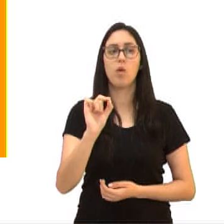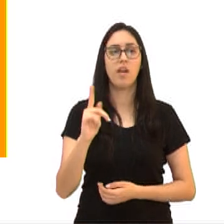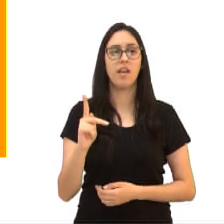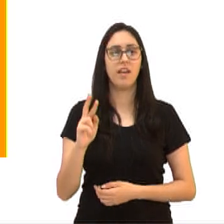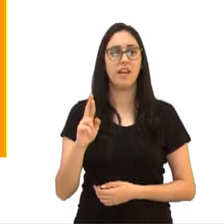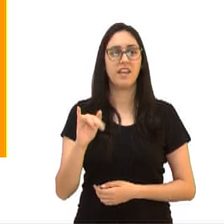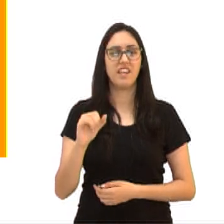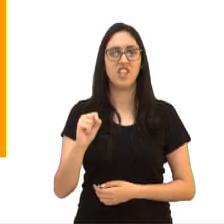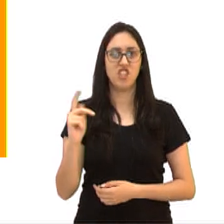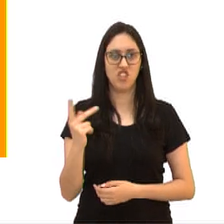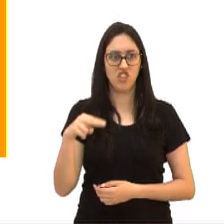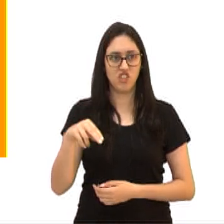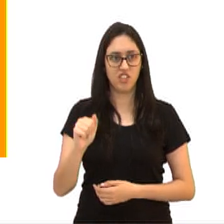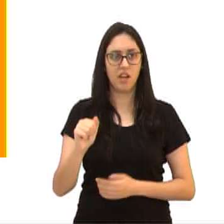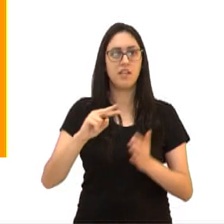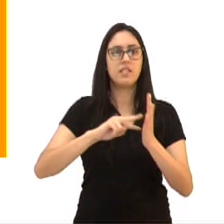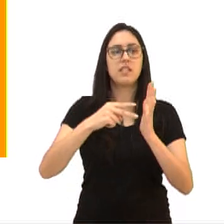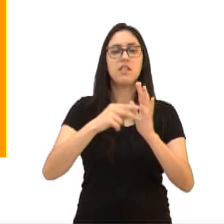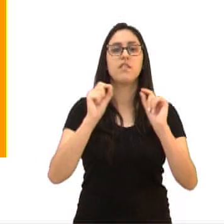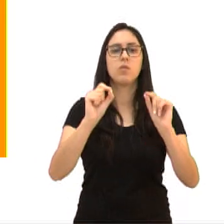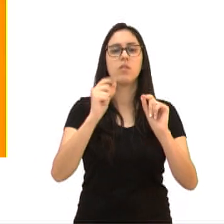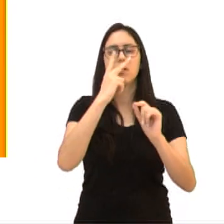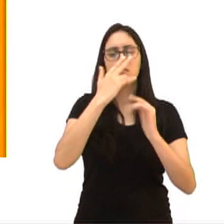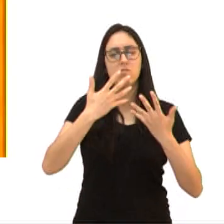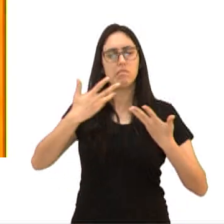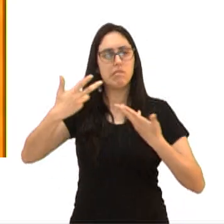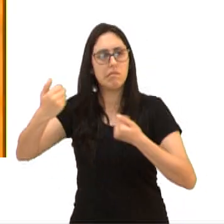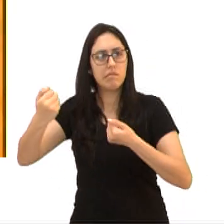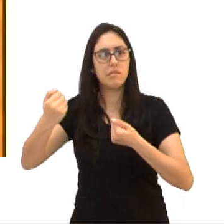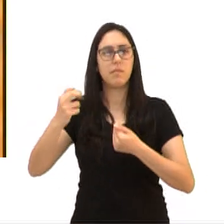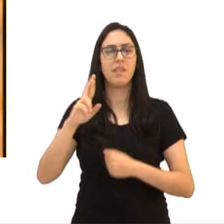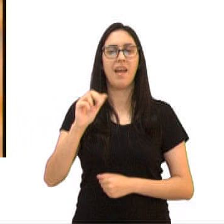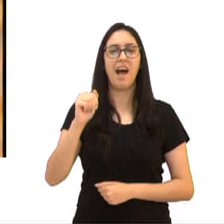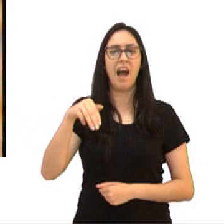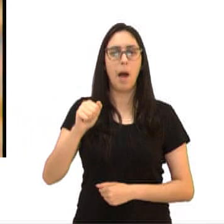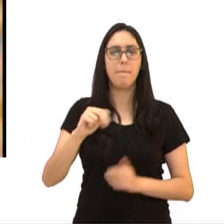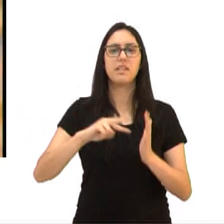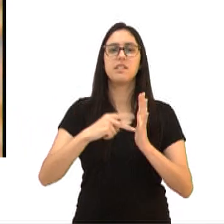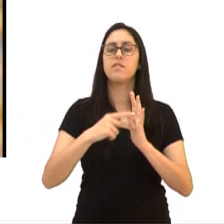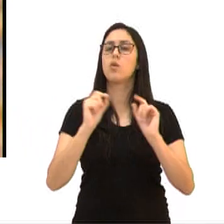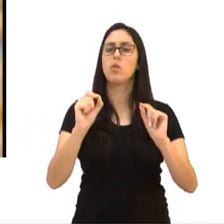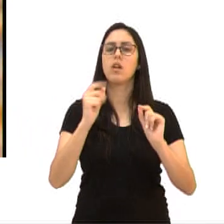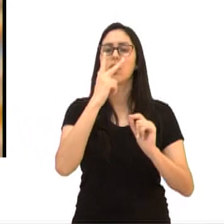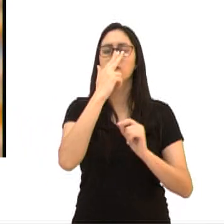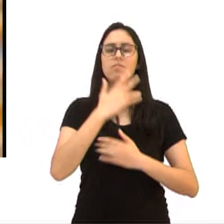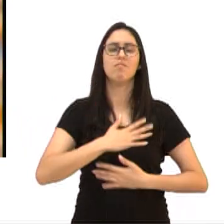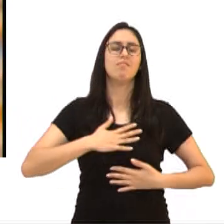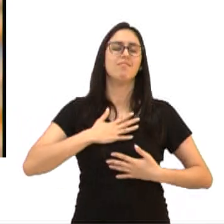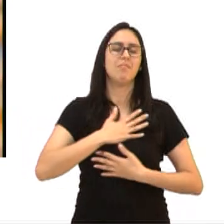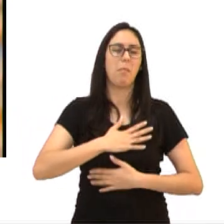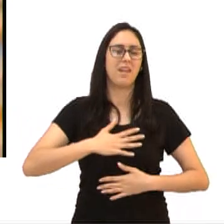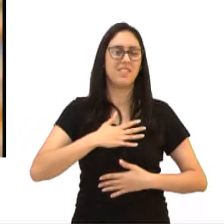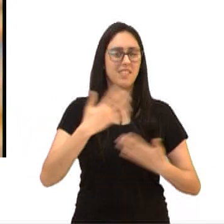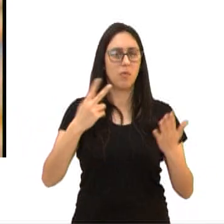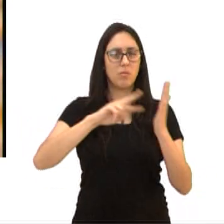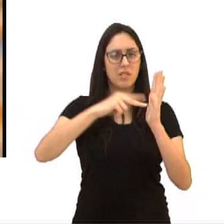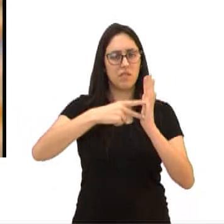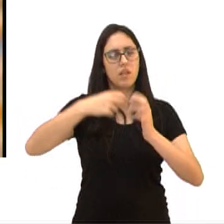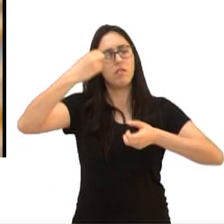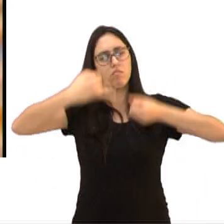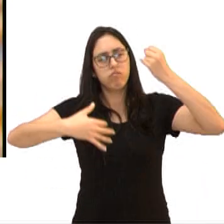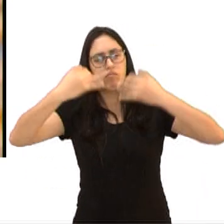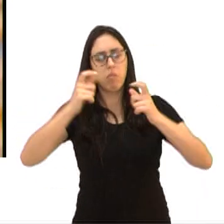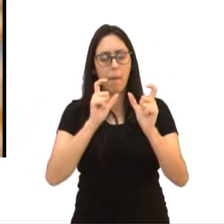todo atrativo, e Rama a fonte de todo prazer. Então, o significado desse mantra é: